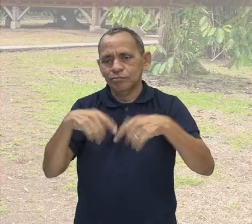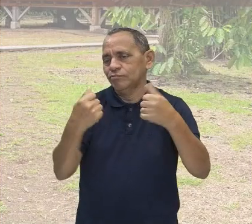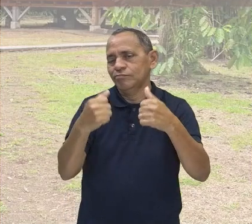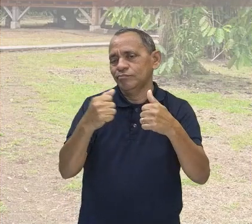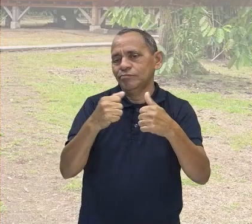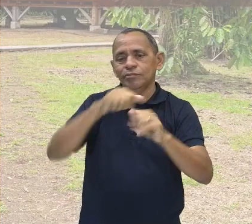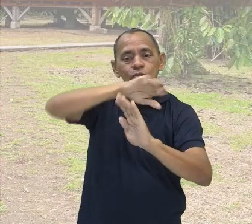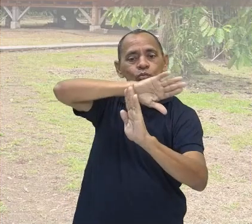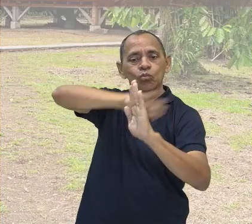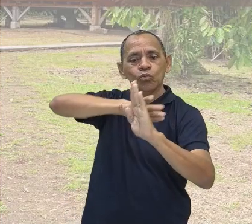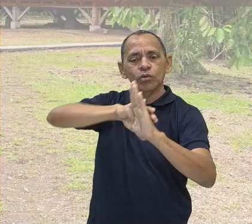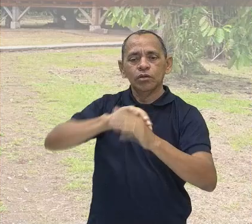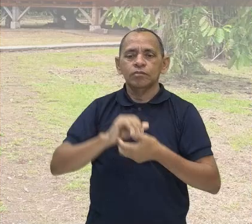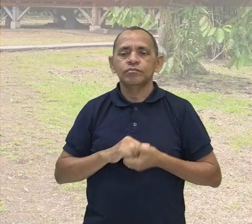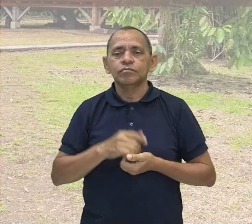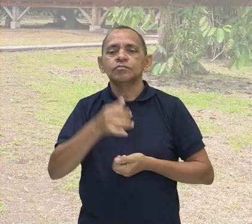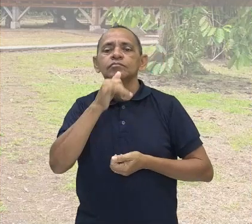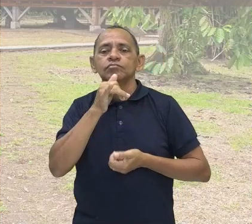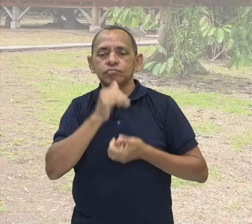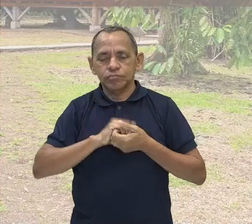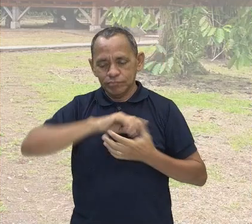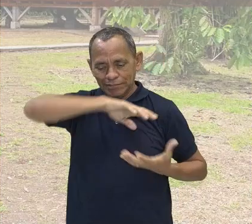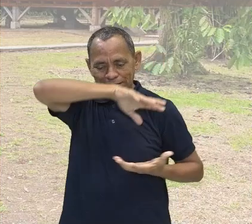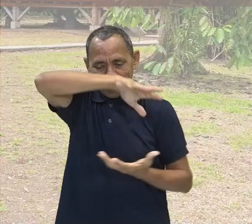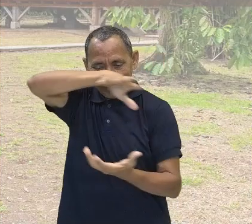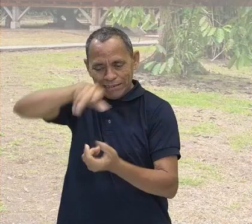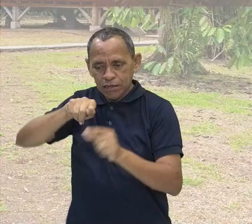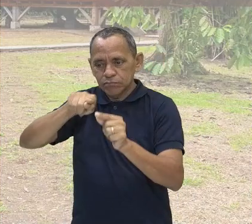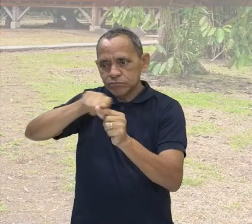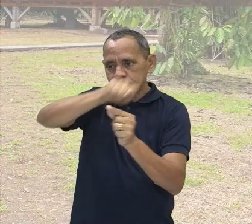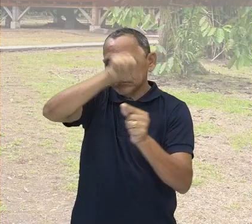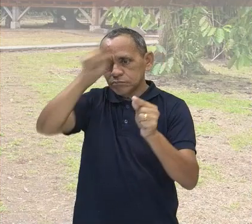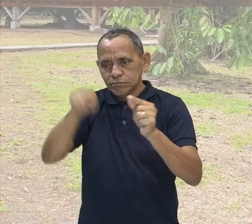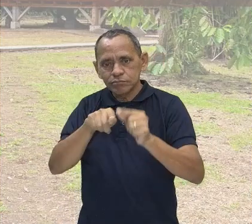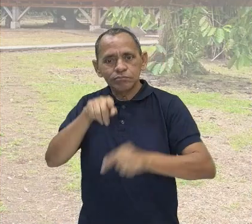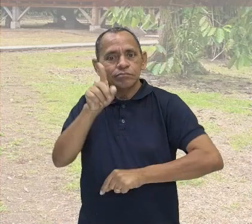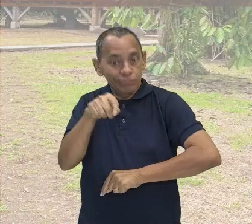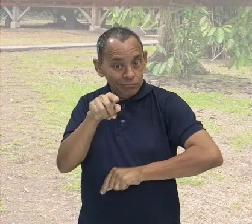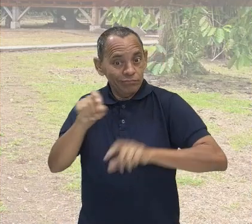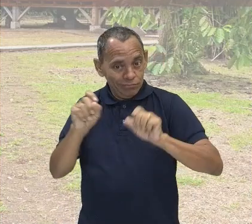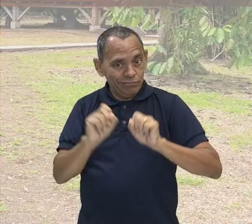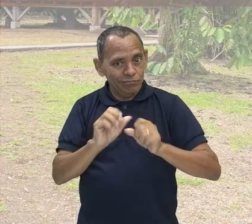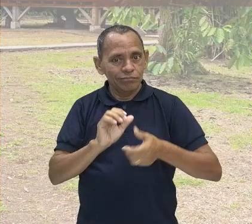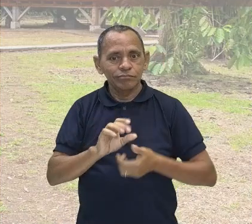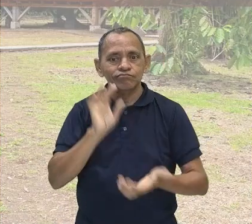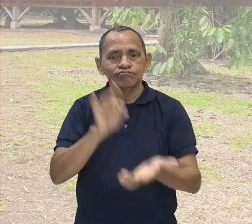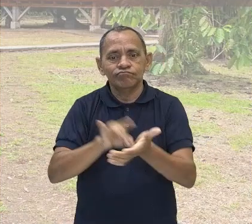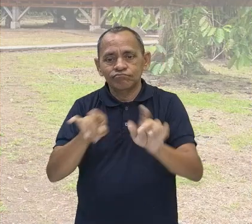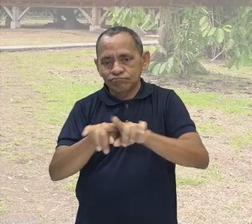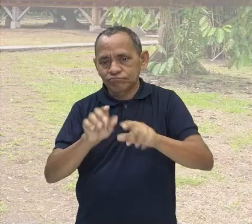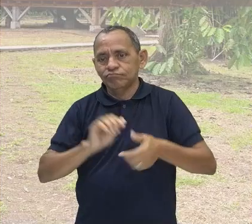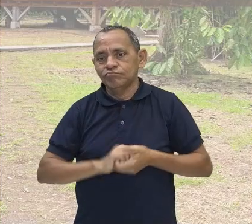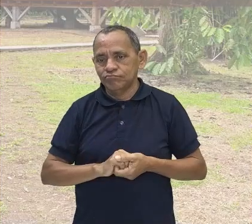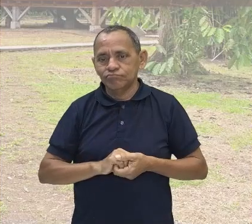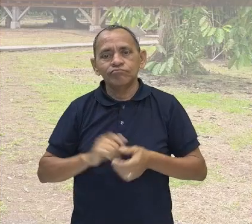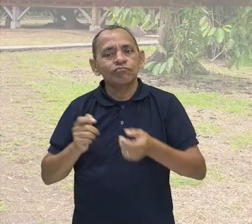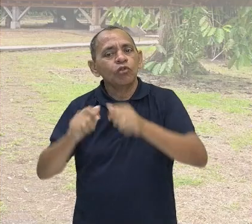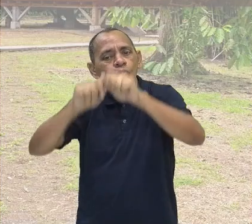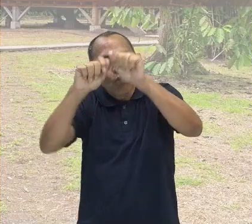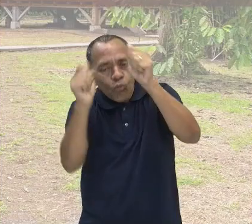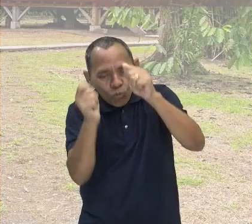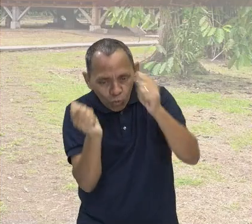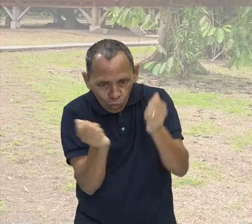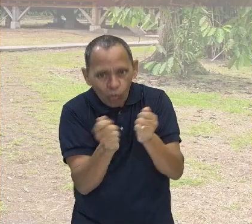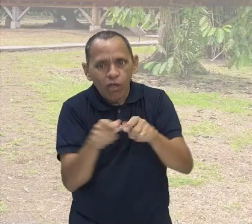se eu dissesse, a Terra é redonda, e a informação que eu capto disso é justamente o que eu disse, que a Terra tem um formato redondo. Essa informação está explícita, ela